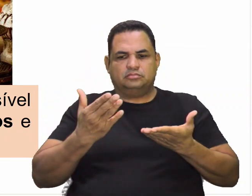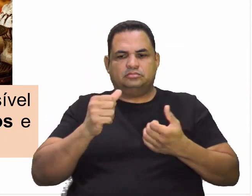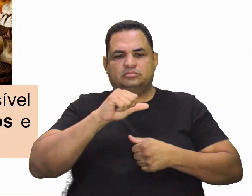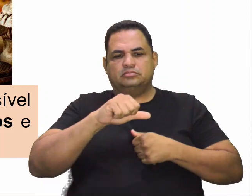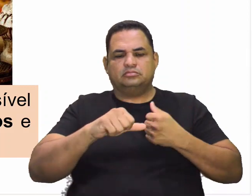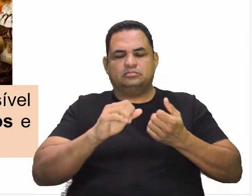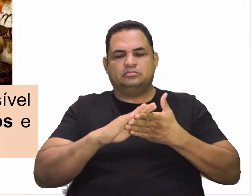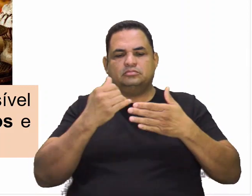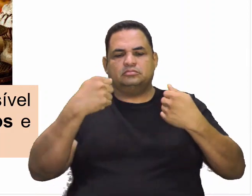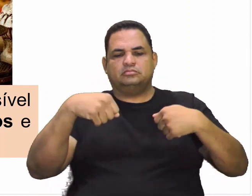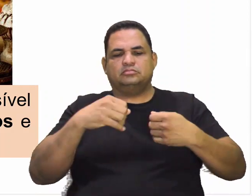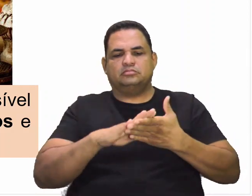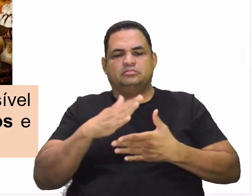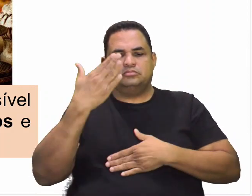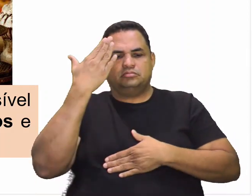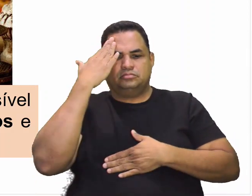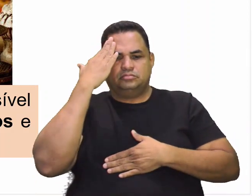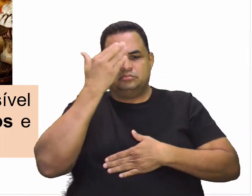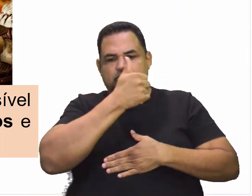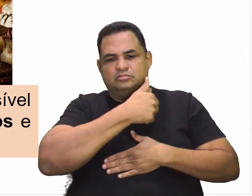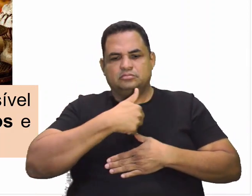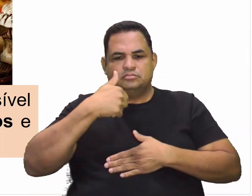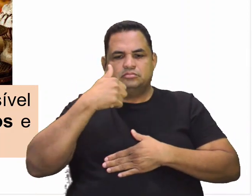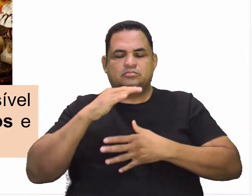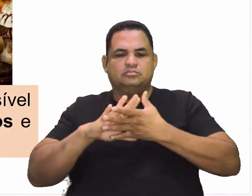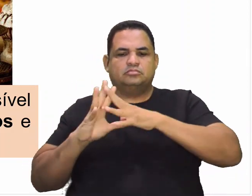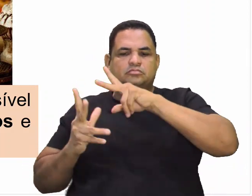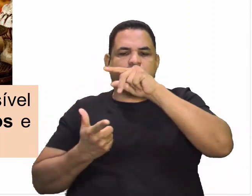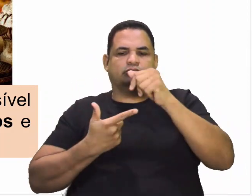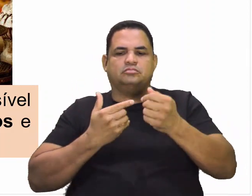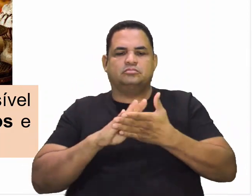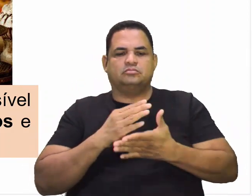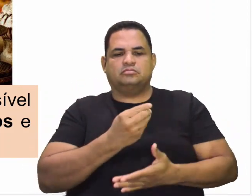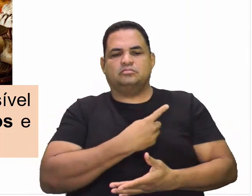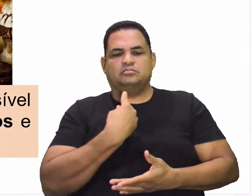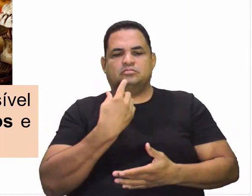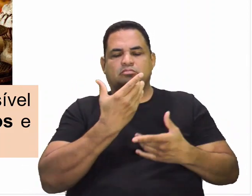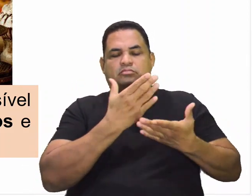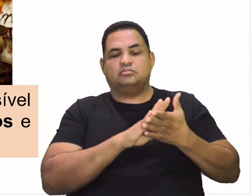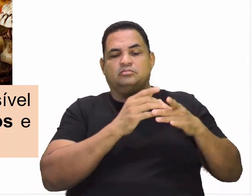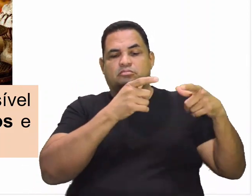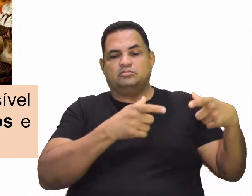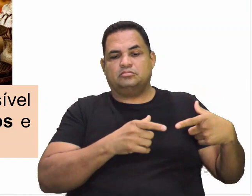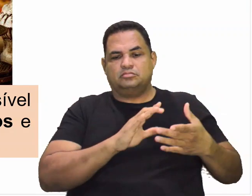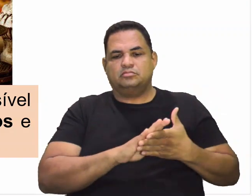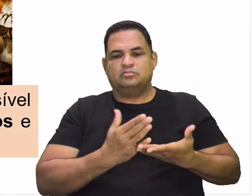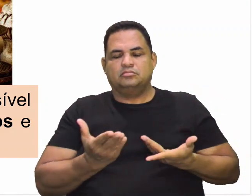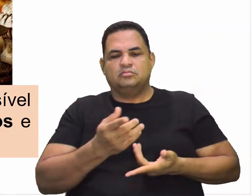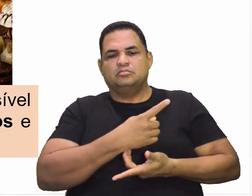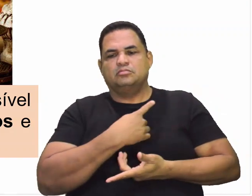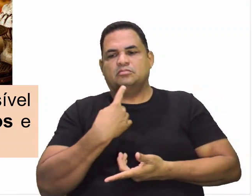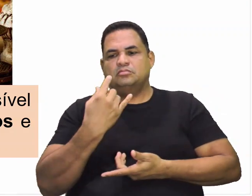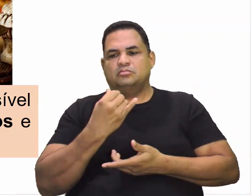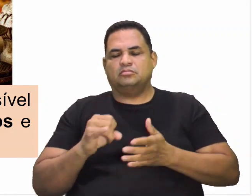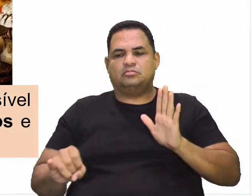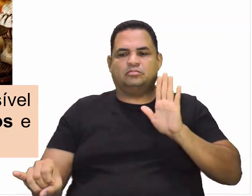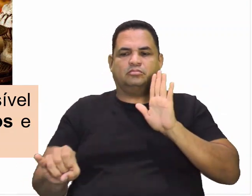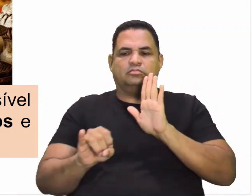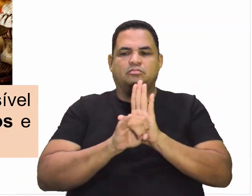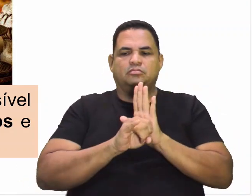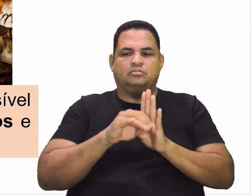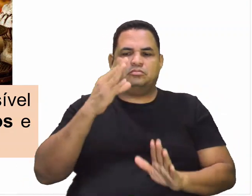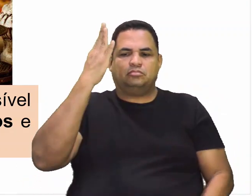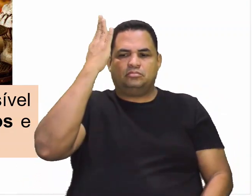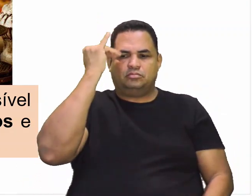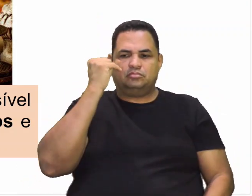torna-se possível compreender melhor o mundo em que vivemos, o nosso lugar, ou seja, sabermos